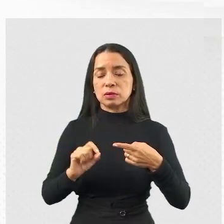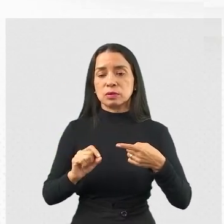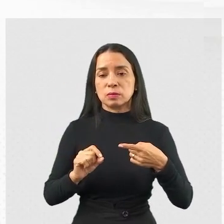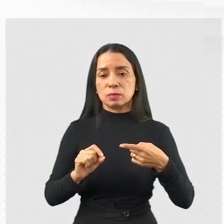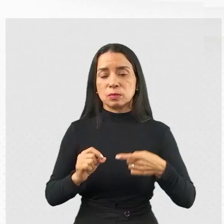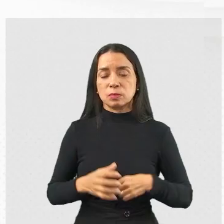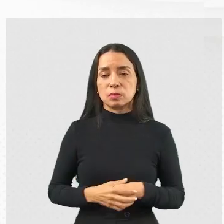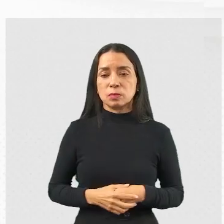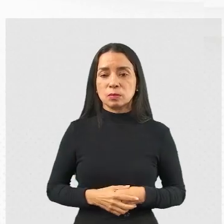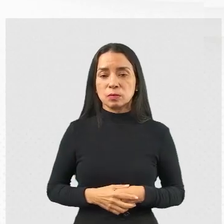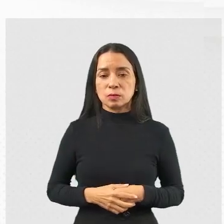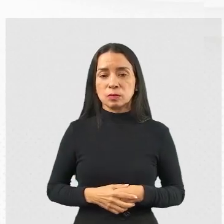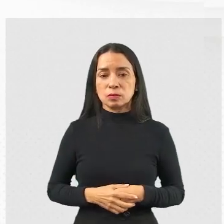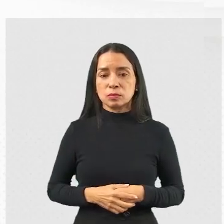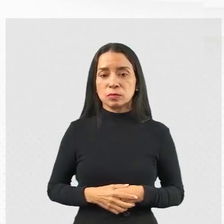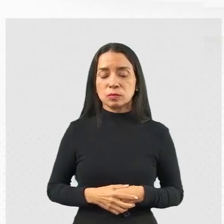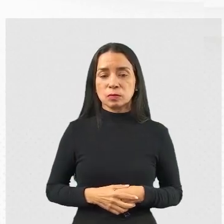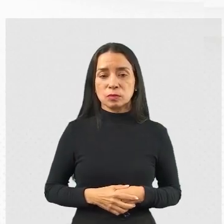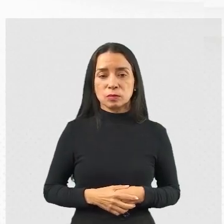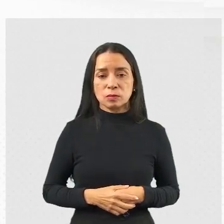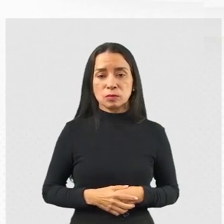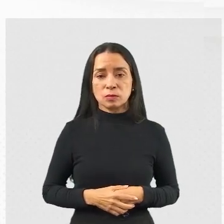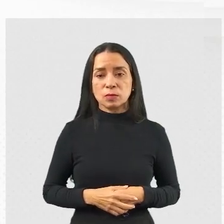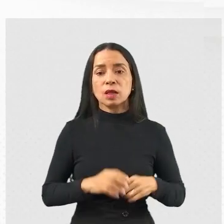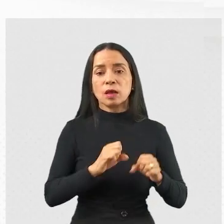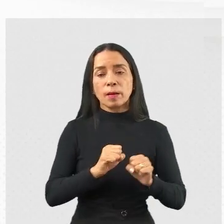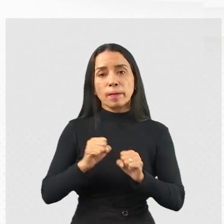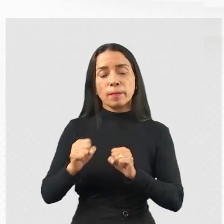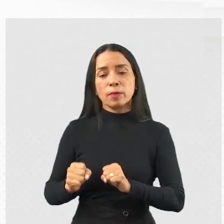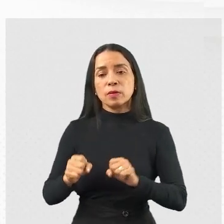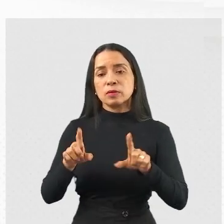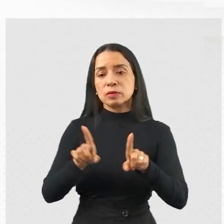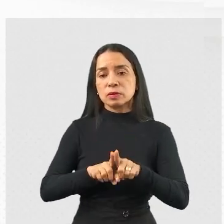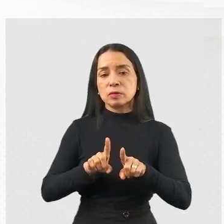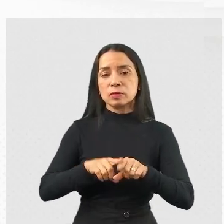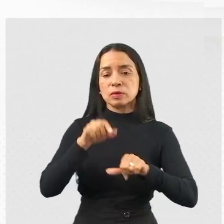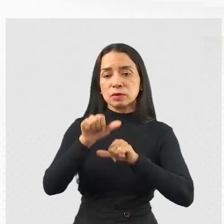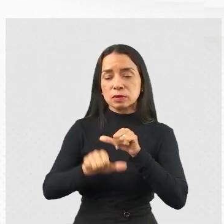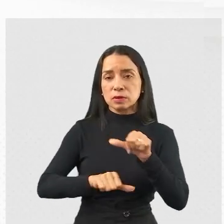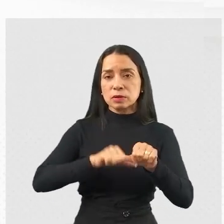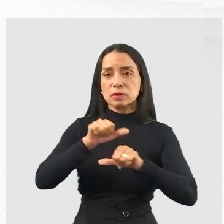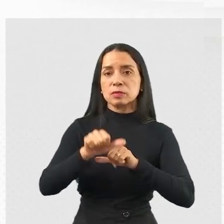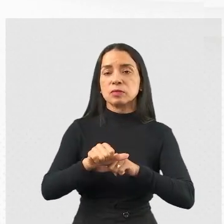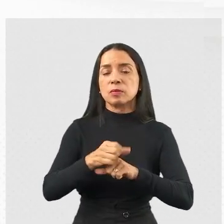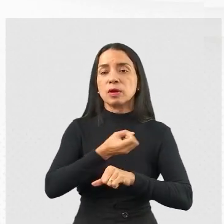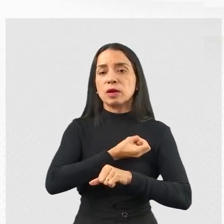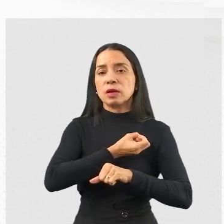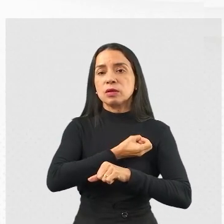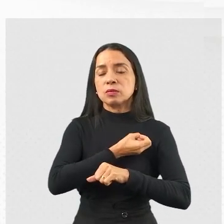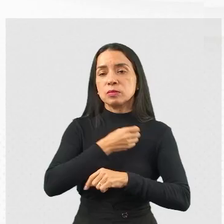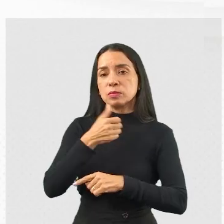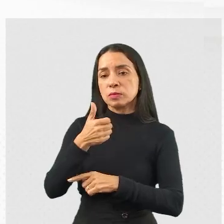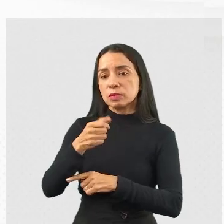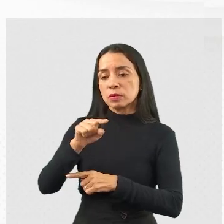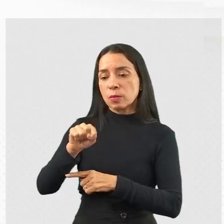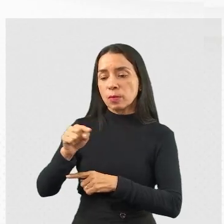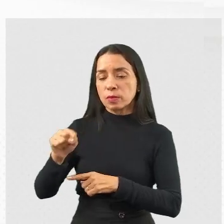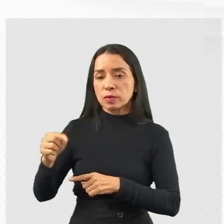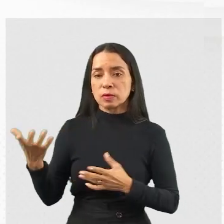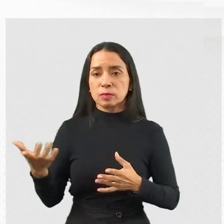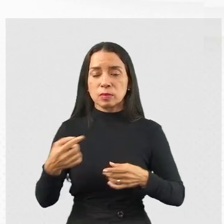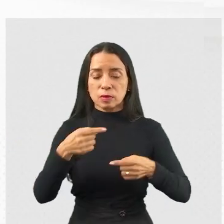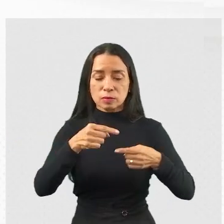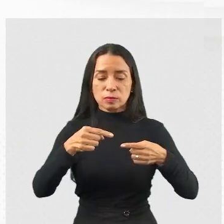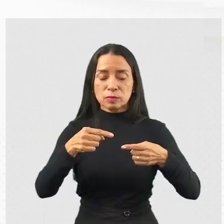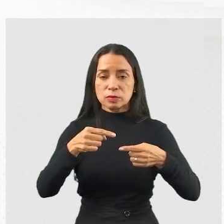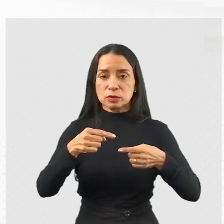Pronto, 30 sobre 100. E aí você também pode transformar isso em número decimal, dividido o numerador pelo